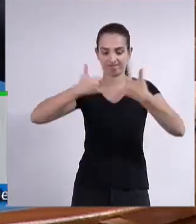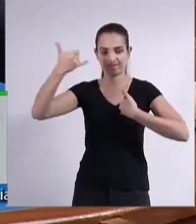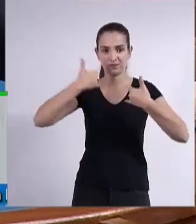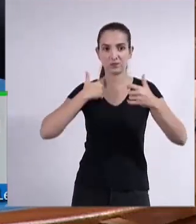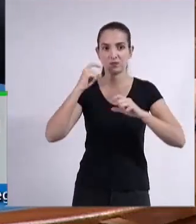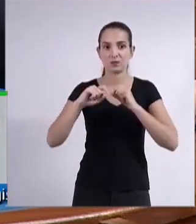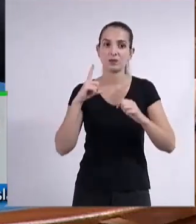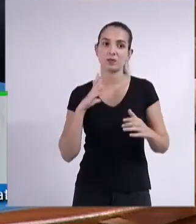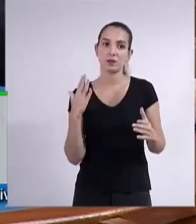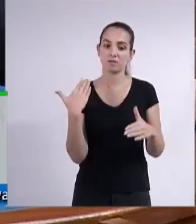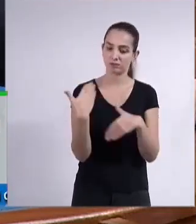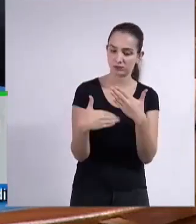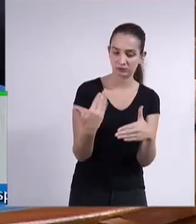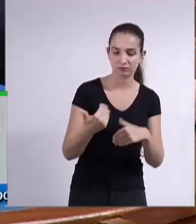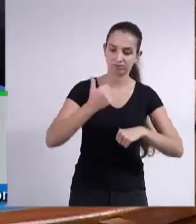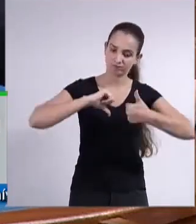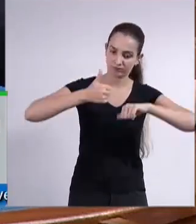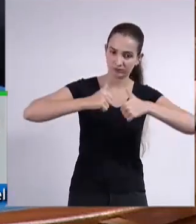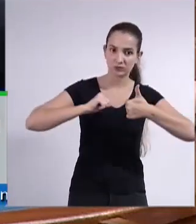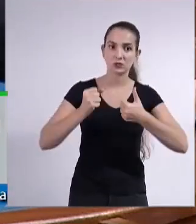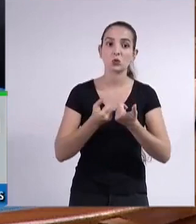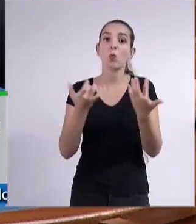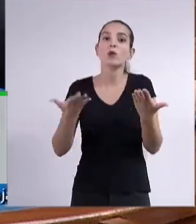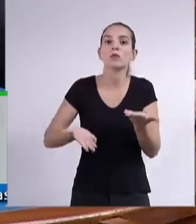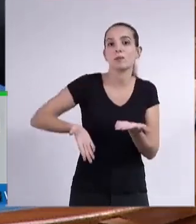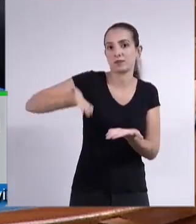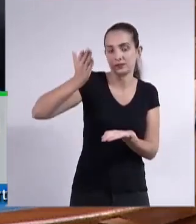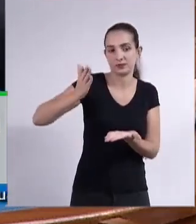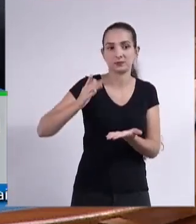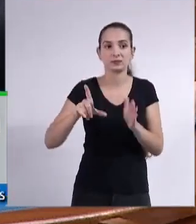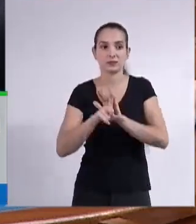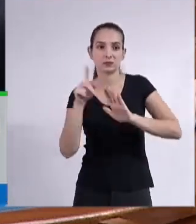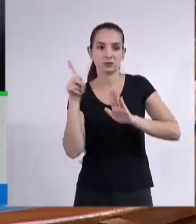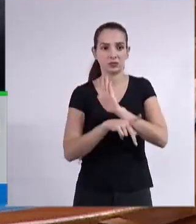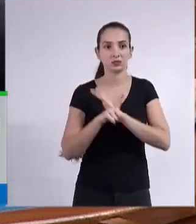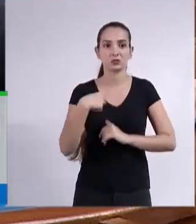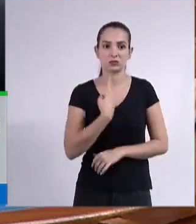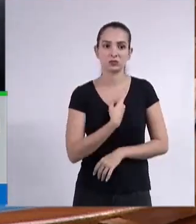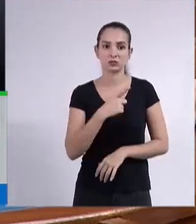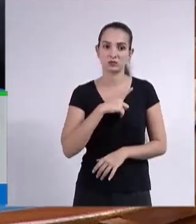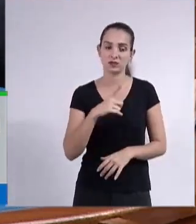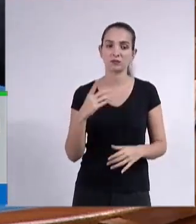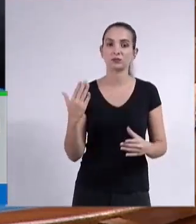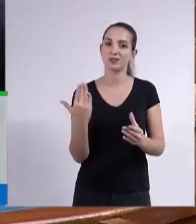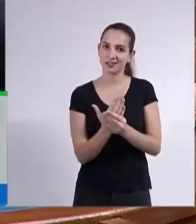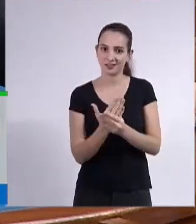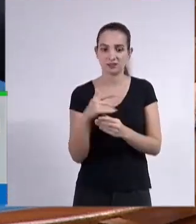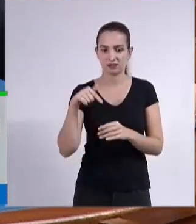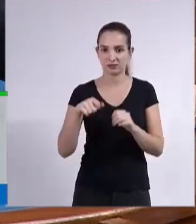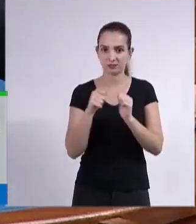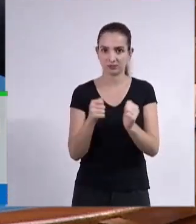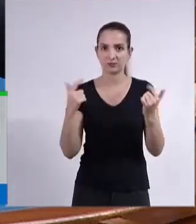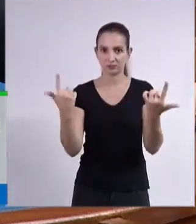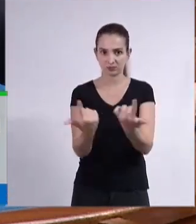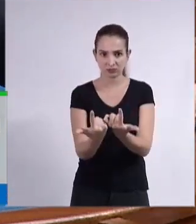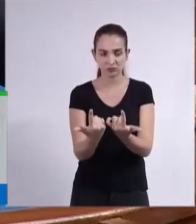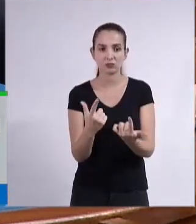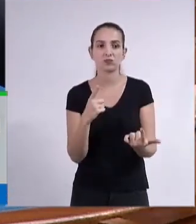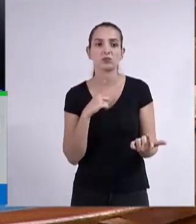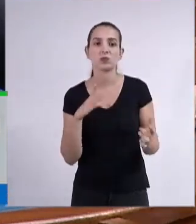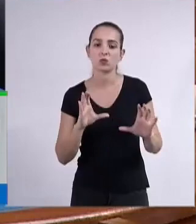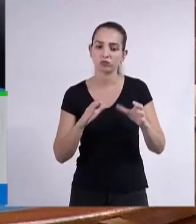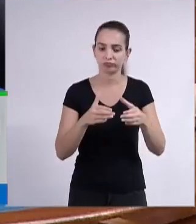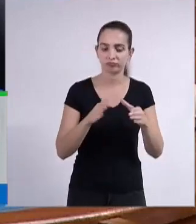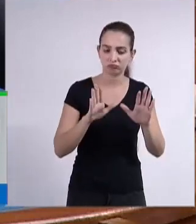entrou em processo de revisão e quanto vai aumentar. Nós já tivemos aqui, por ação desta Casa Legislativa, uma